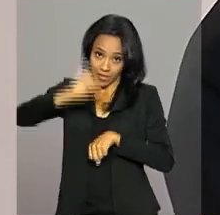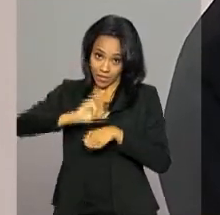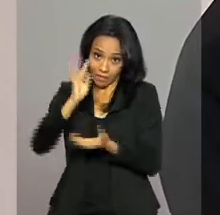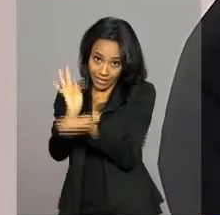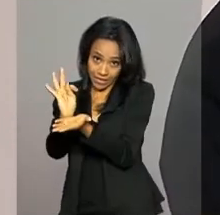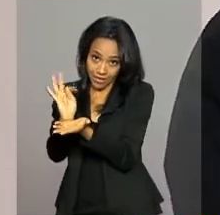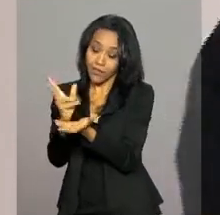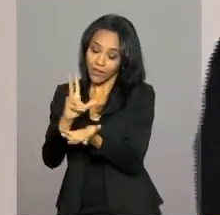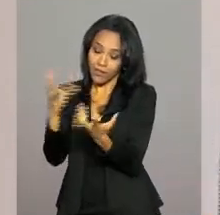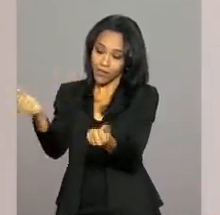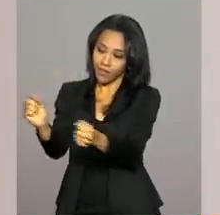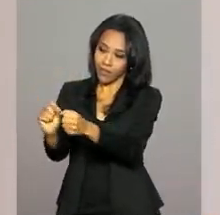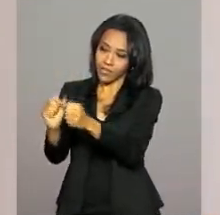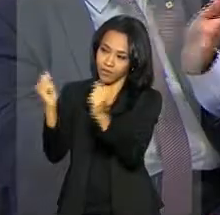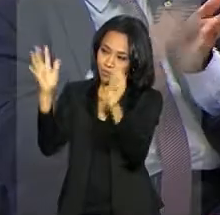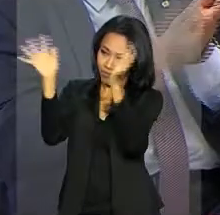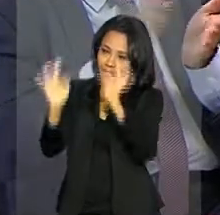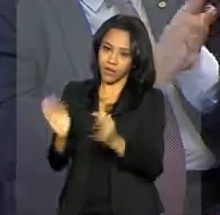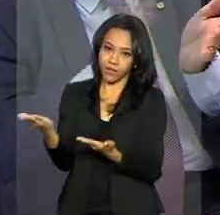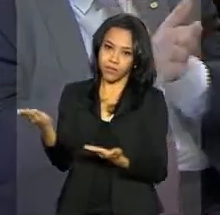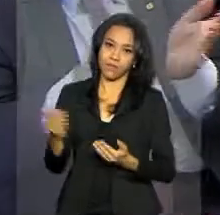faremos felicidades